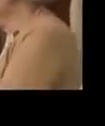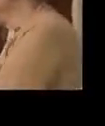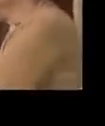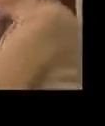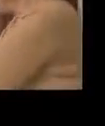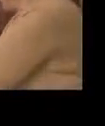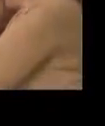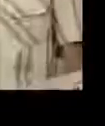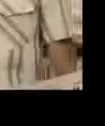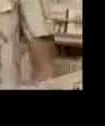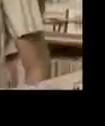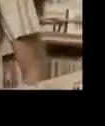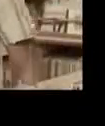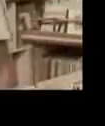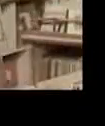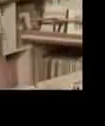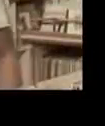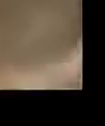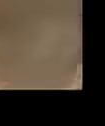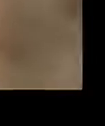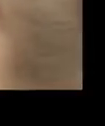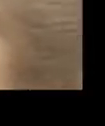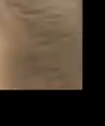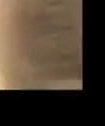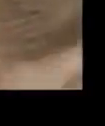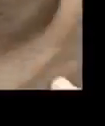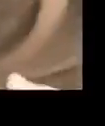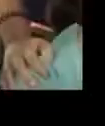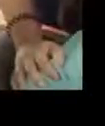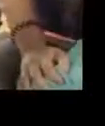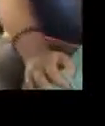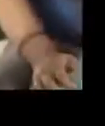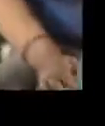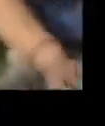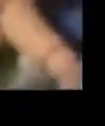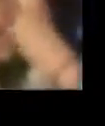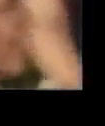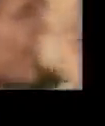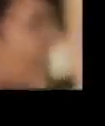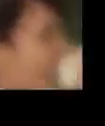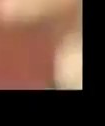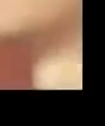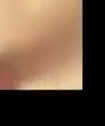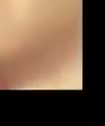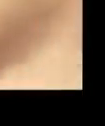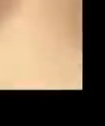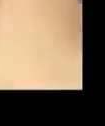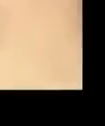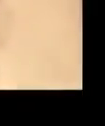a família, os amigos, a vida. Uma pessoa que vive com AIDS é igualzinha a